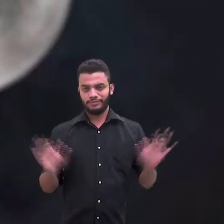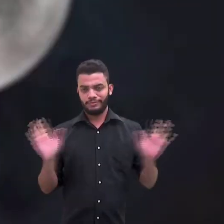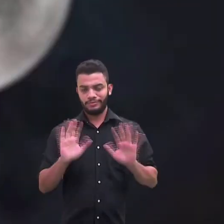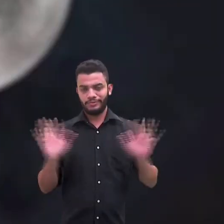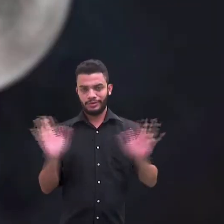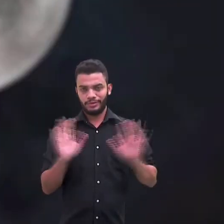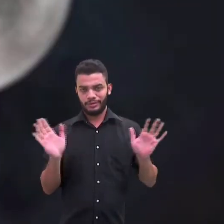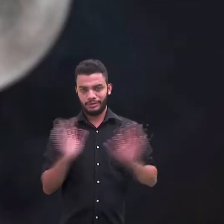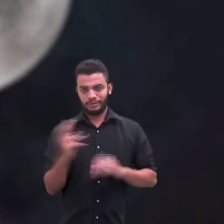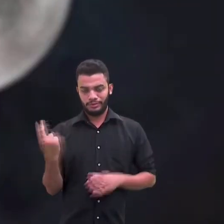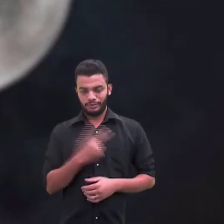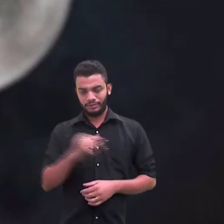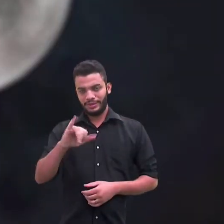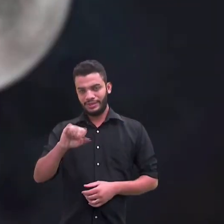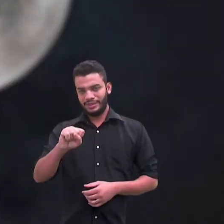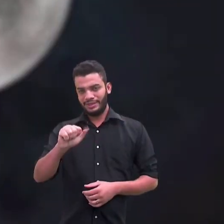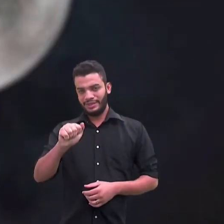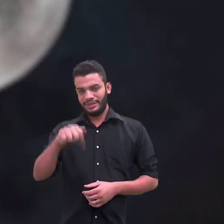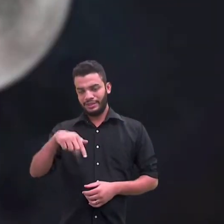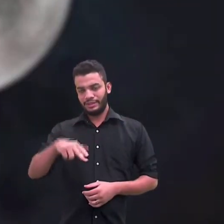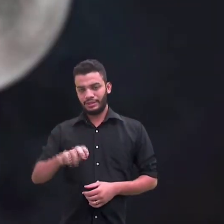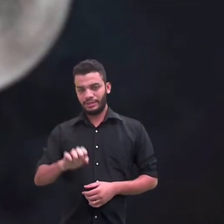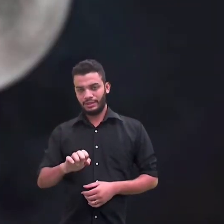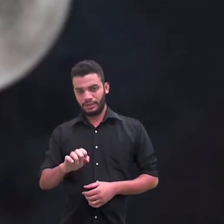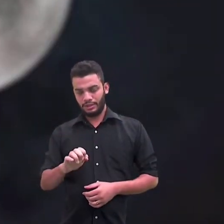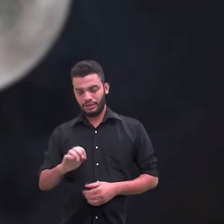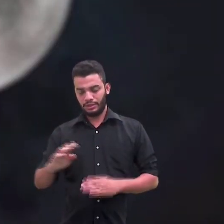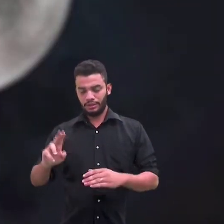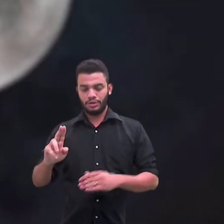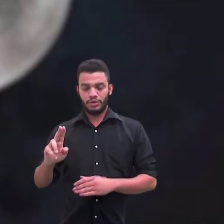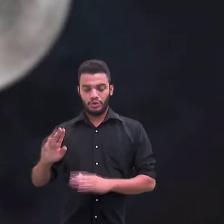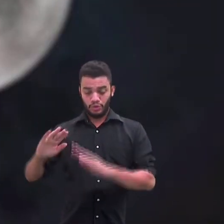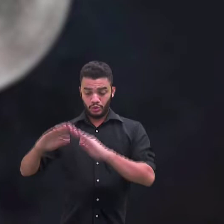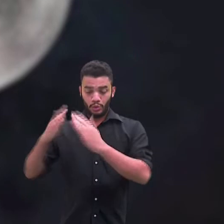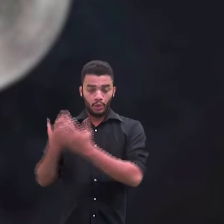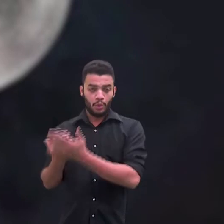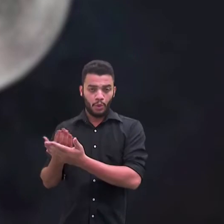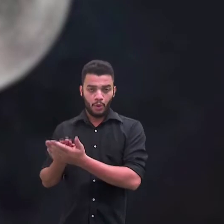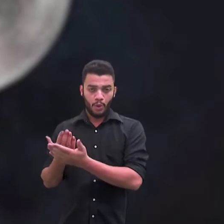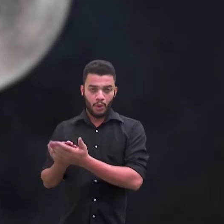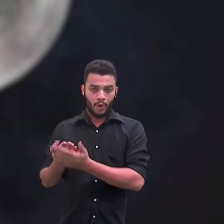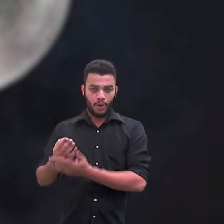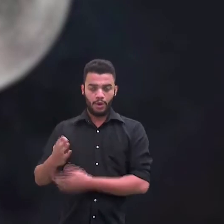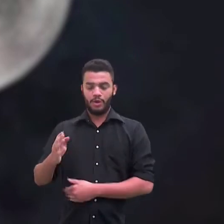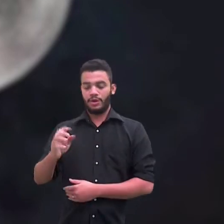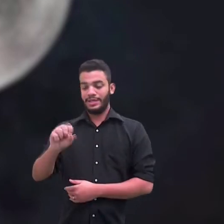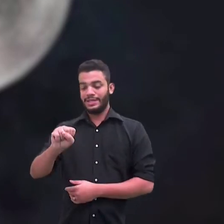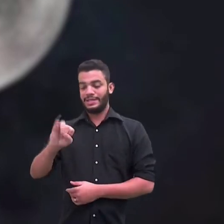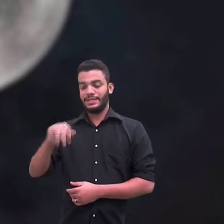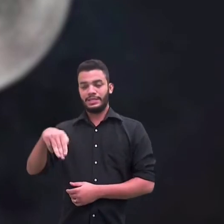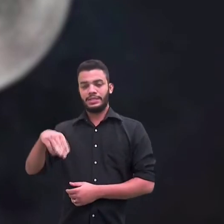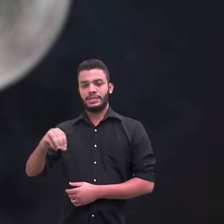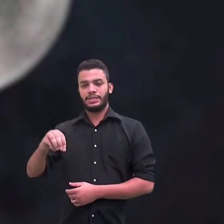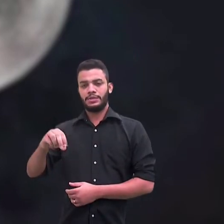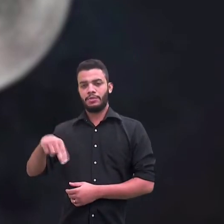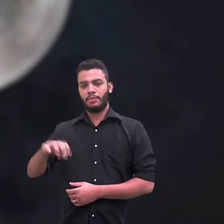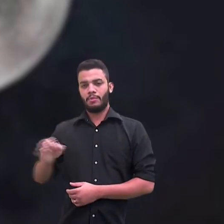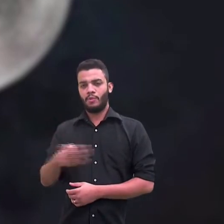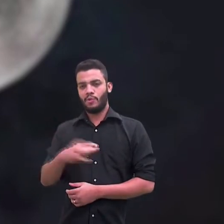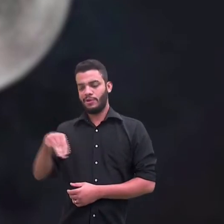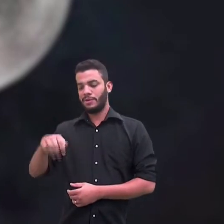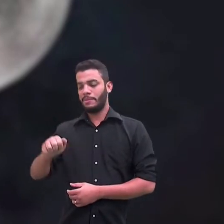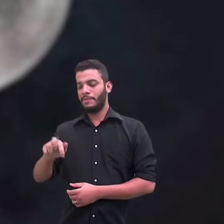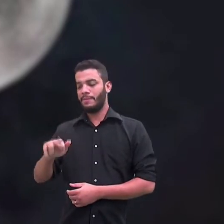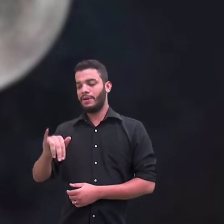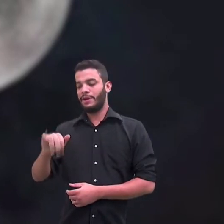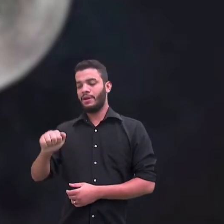Olá, eu sou o Isaac, da Escola Municipal Professora Simone Maria da Cruz, e hoje conversaremos sobre a Lua.